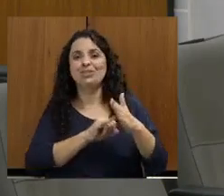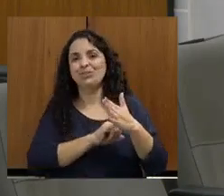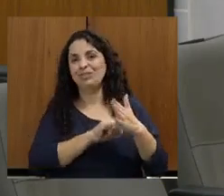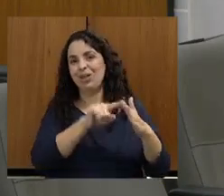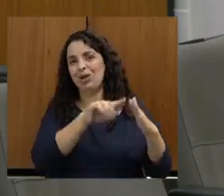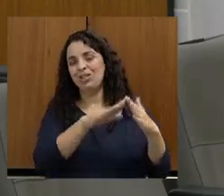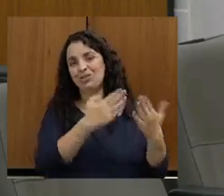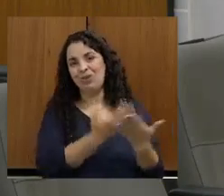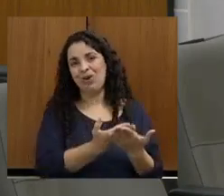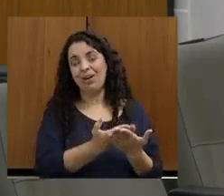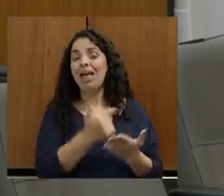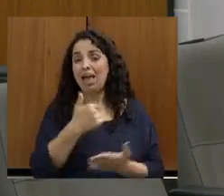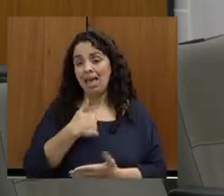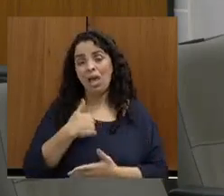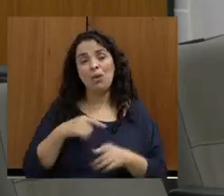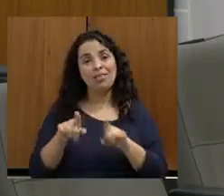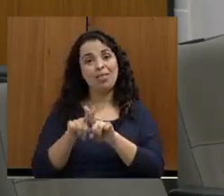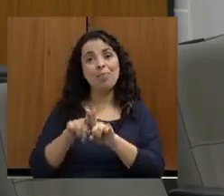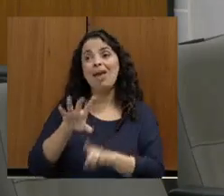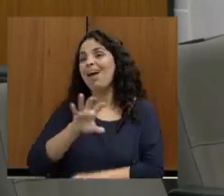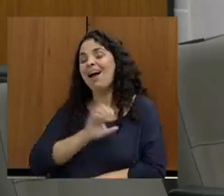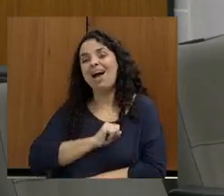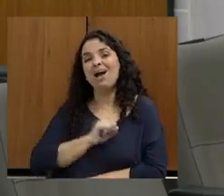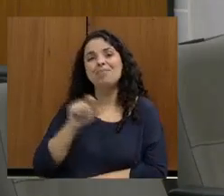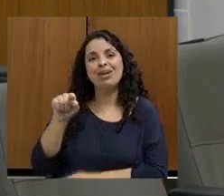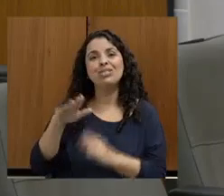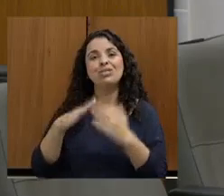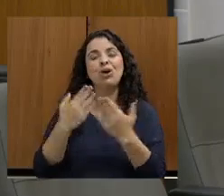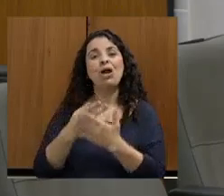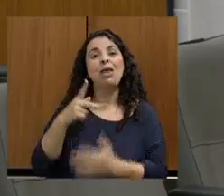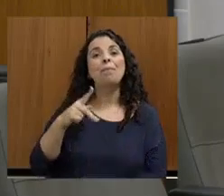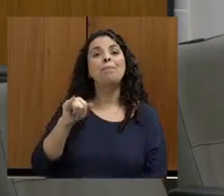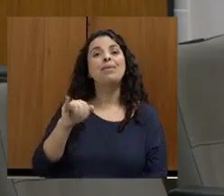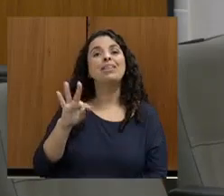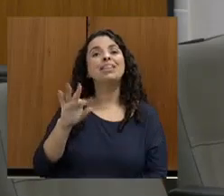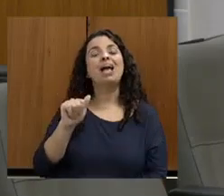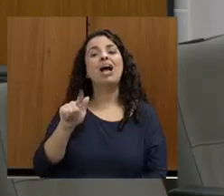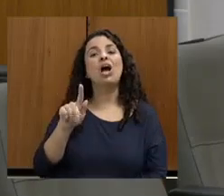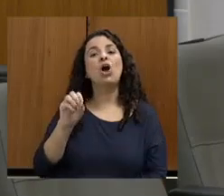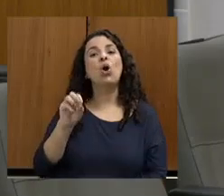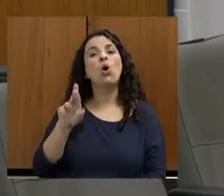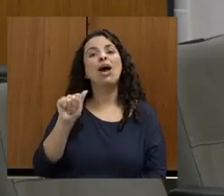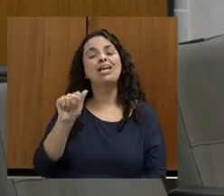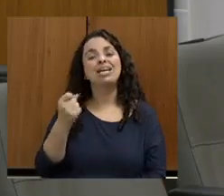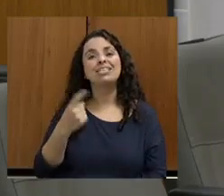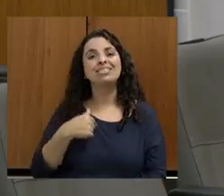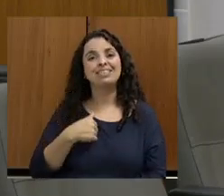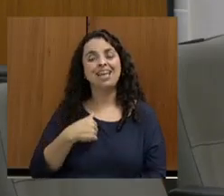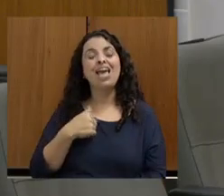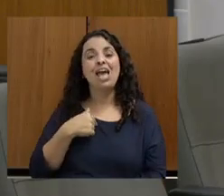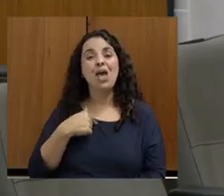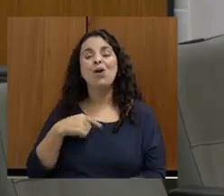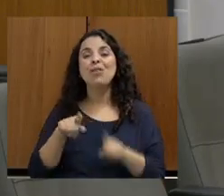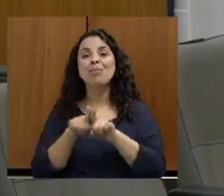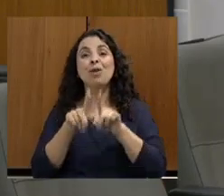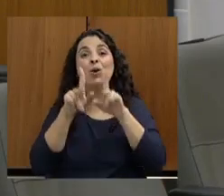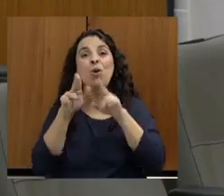com Pitágoras. Eu quis repetir a receita da minha mãe e levei minha filha.